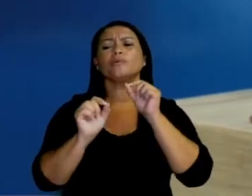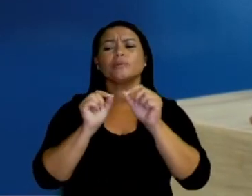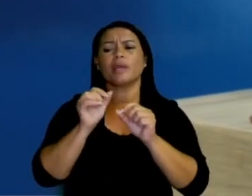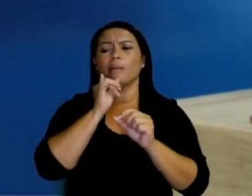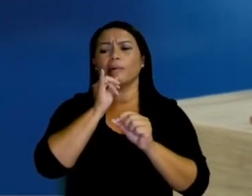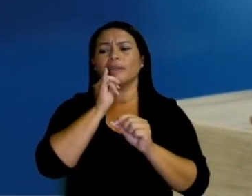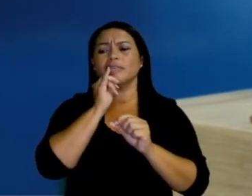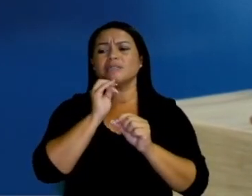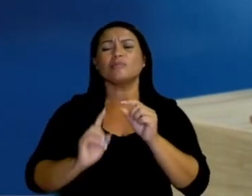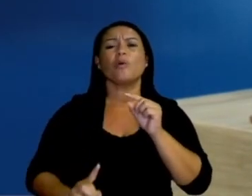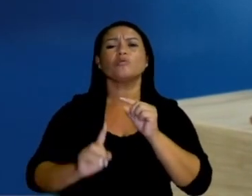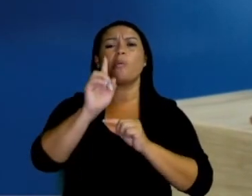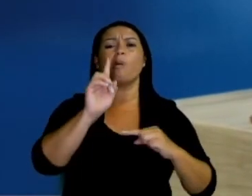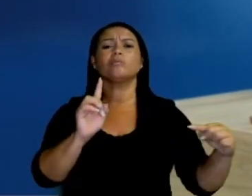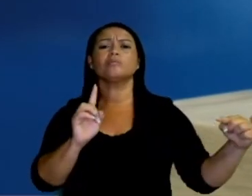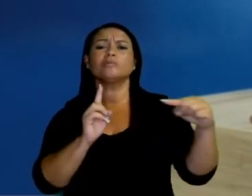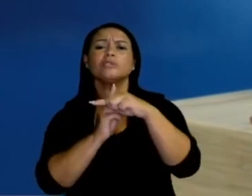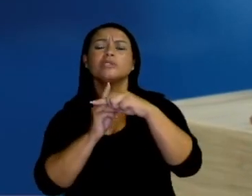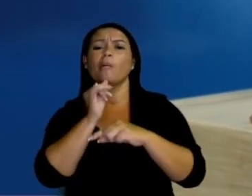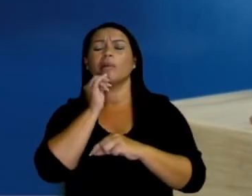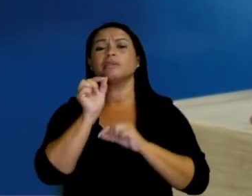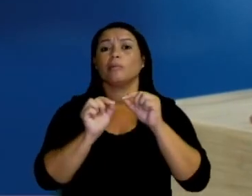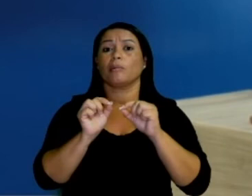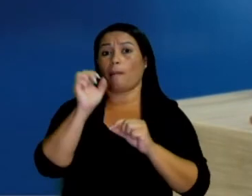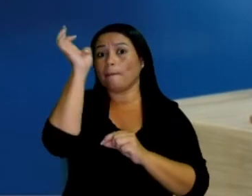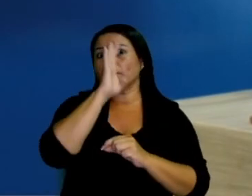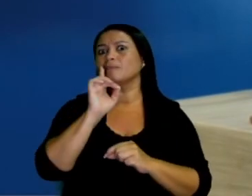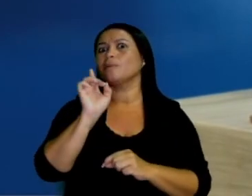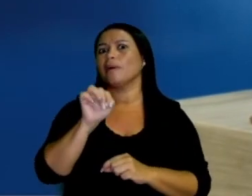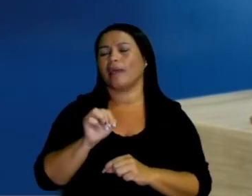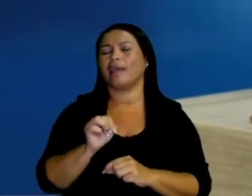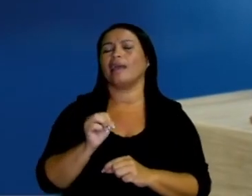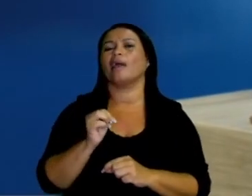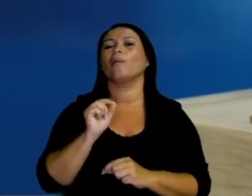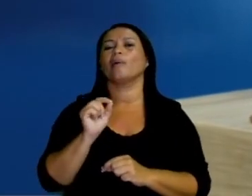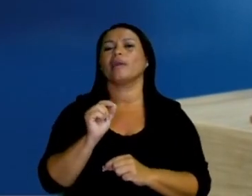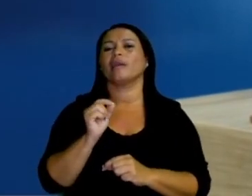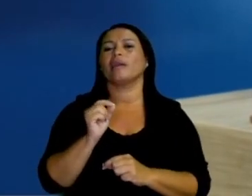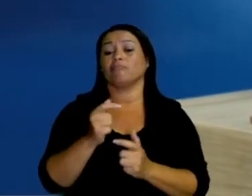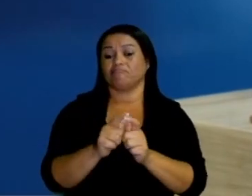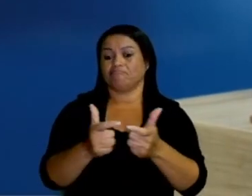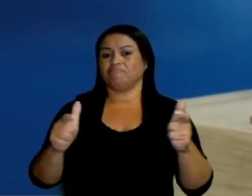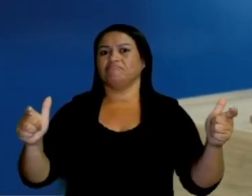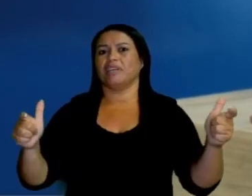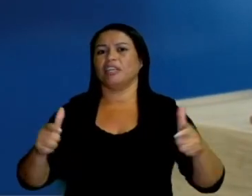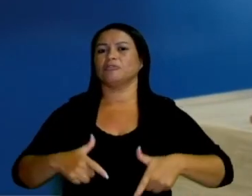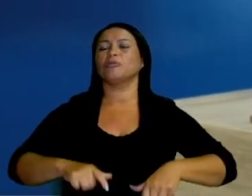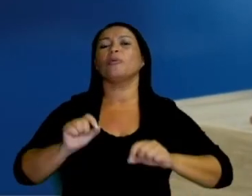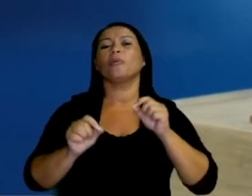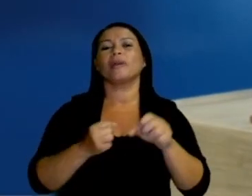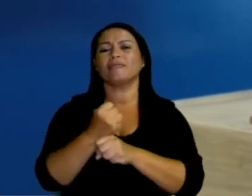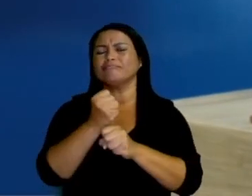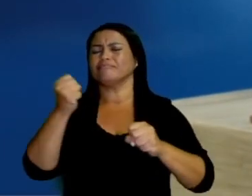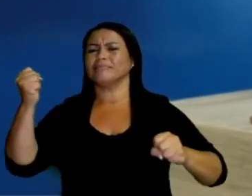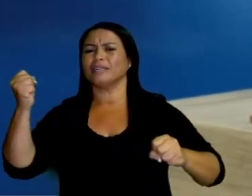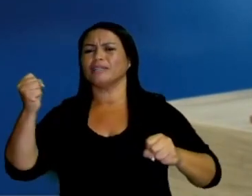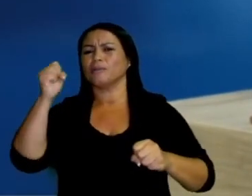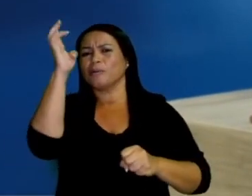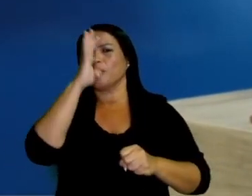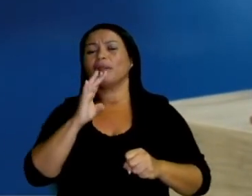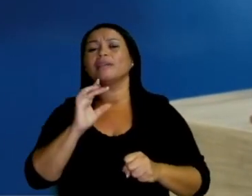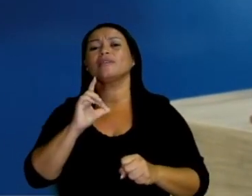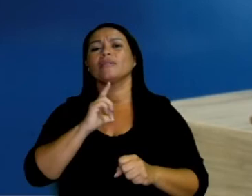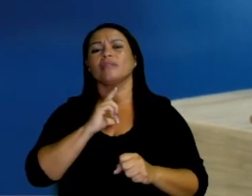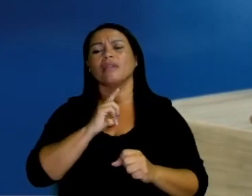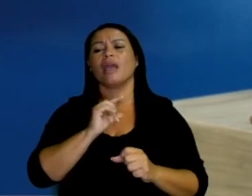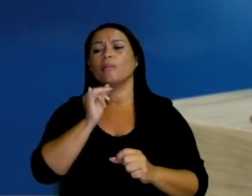do nosso país. Então, como o Brasil é um país imenso, né, os pontos extremos estão bem distantes um do outro, logicamente.